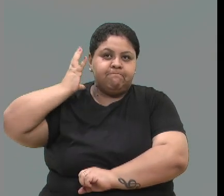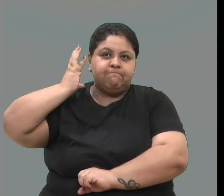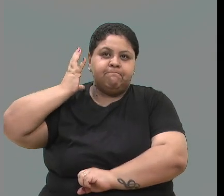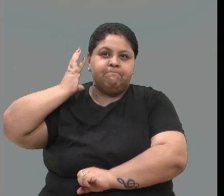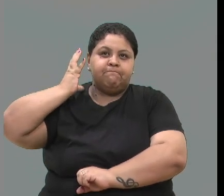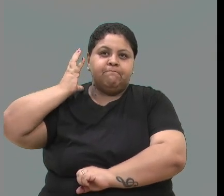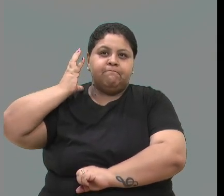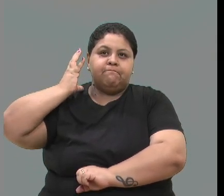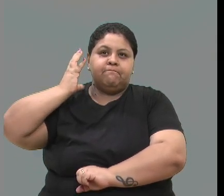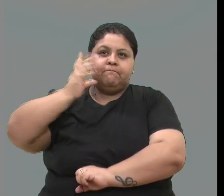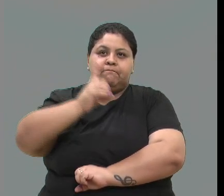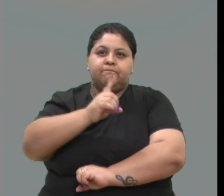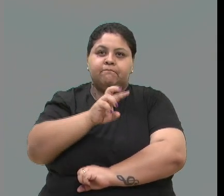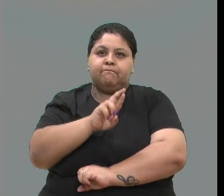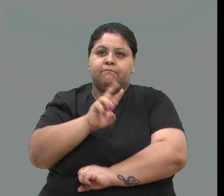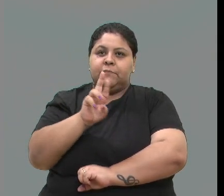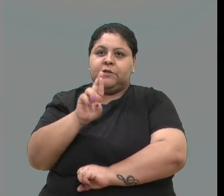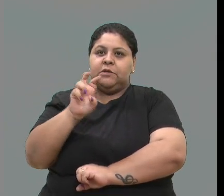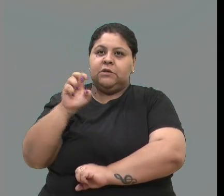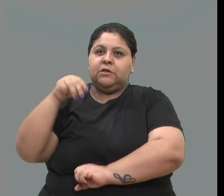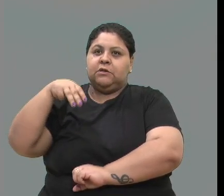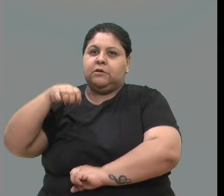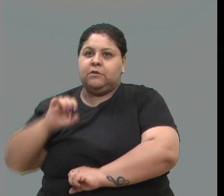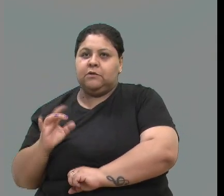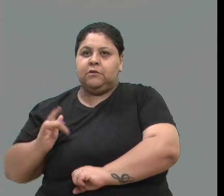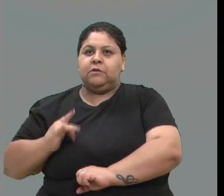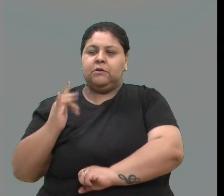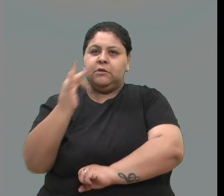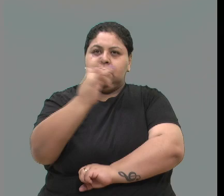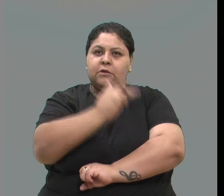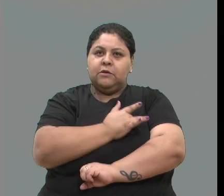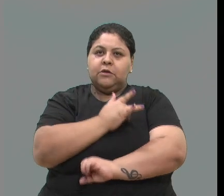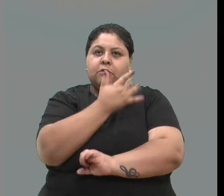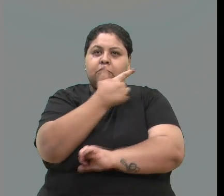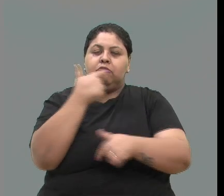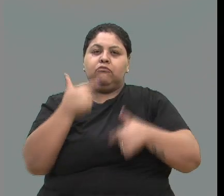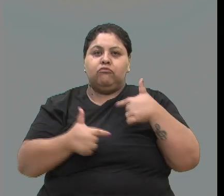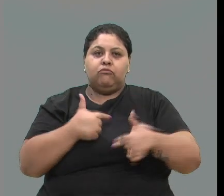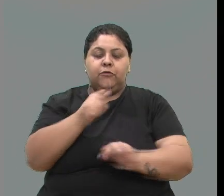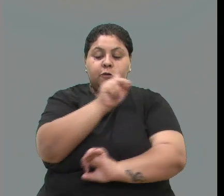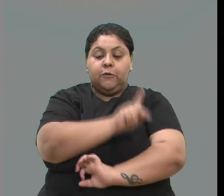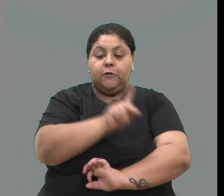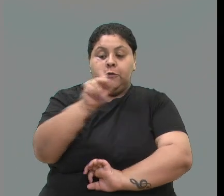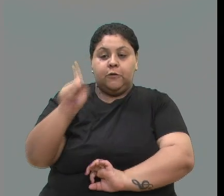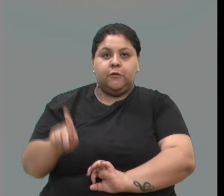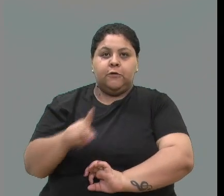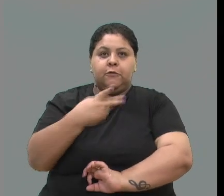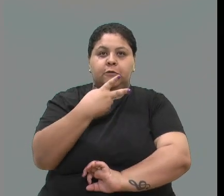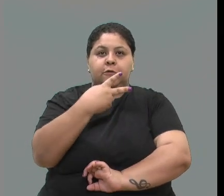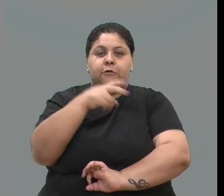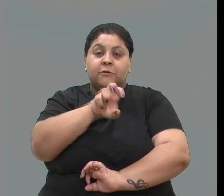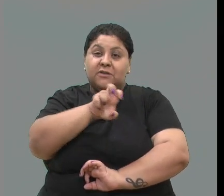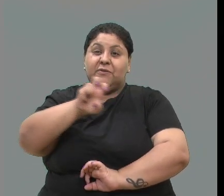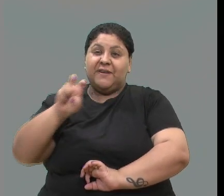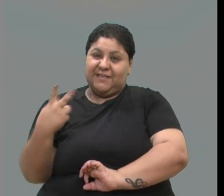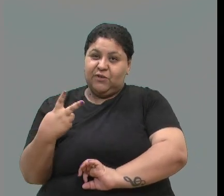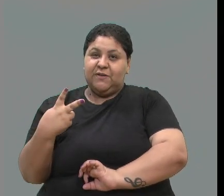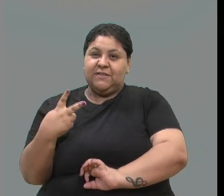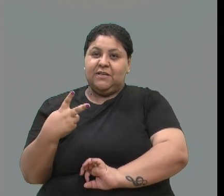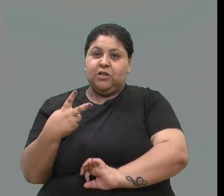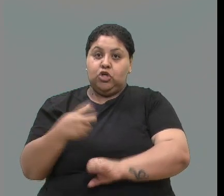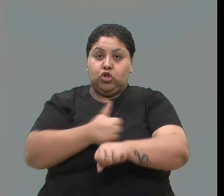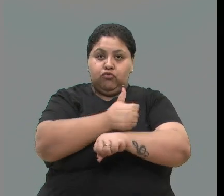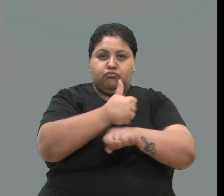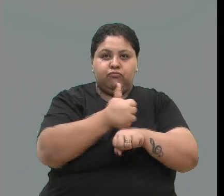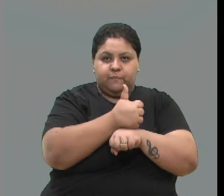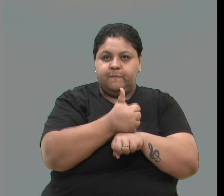senhor Dr. René Mendes, médico sanitarista do trabalho e professor, 52 anos de atuação profissional. Ele